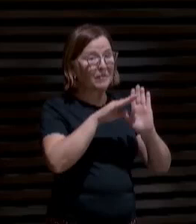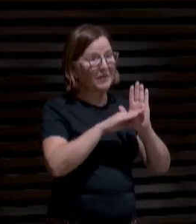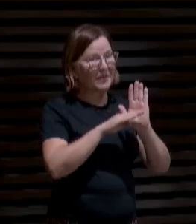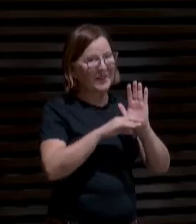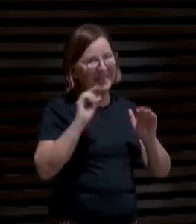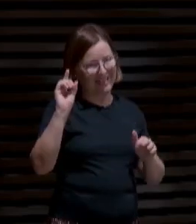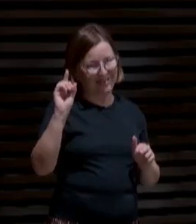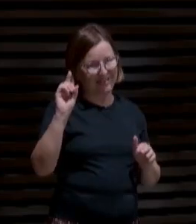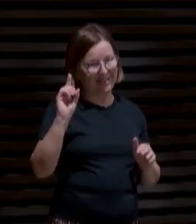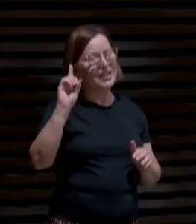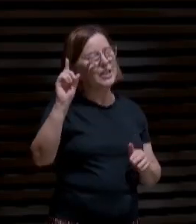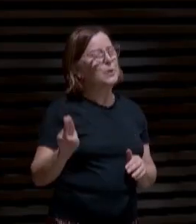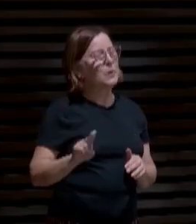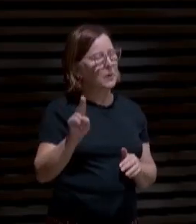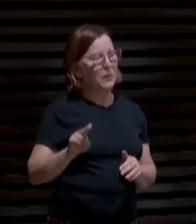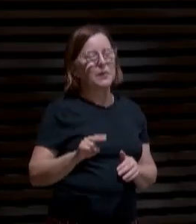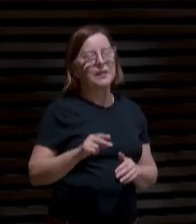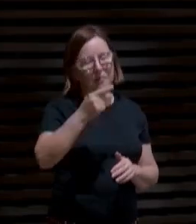gente fraca também.